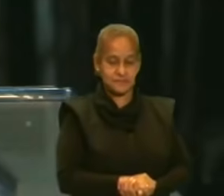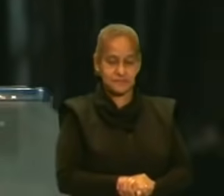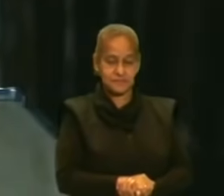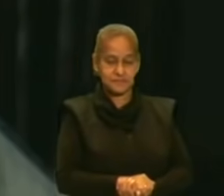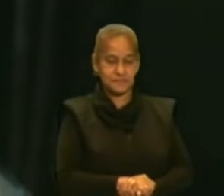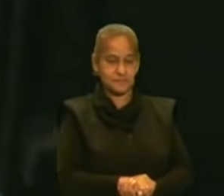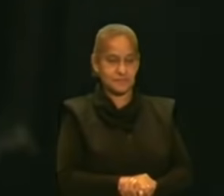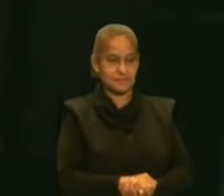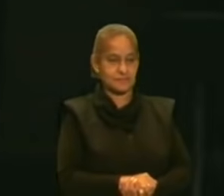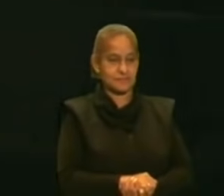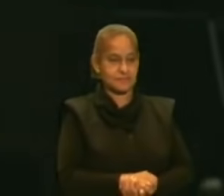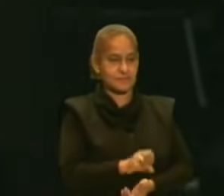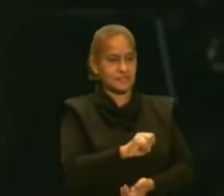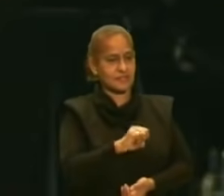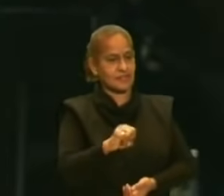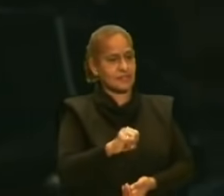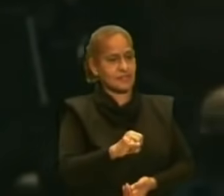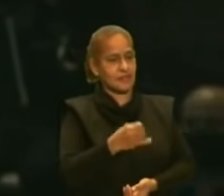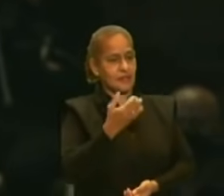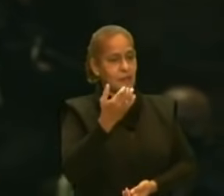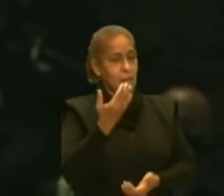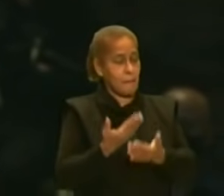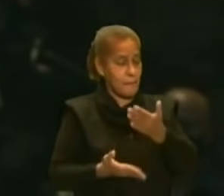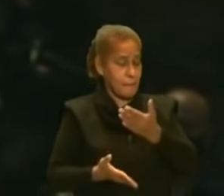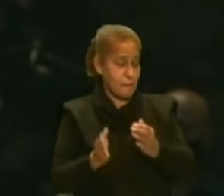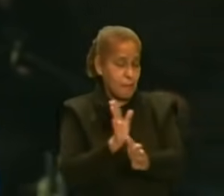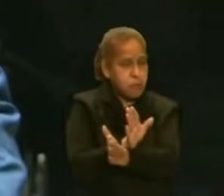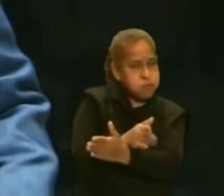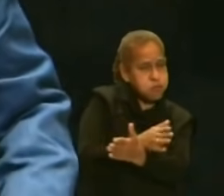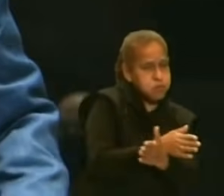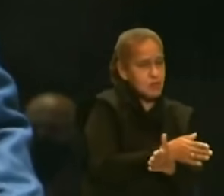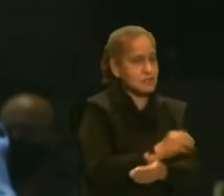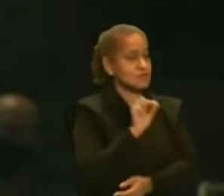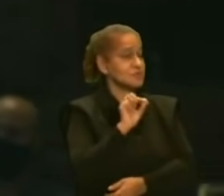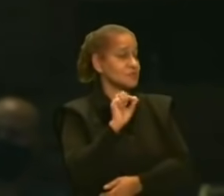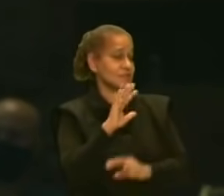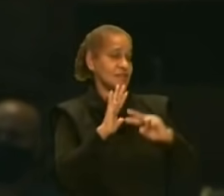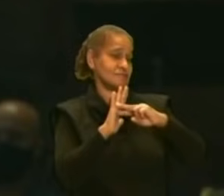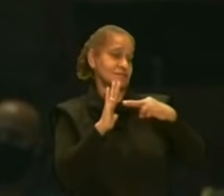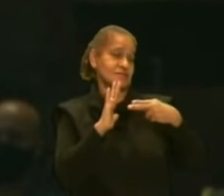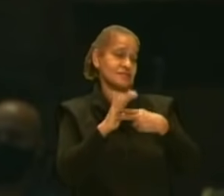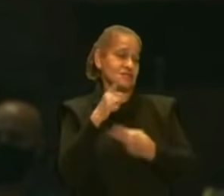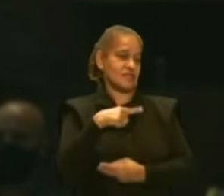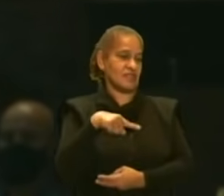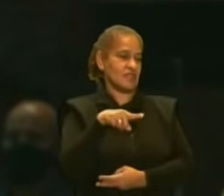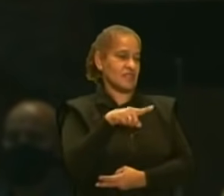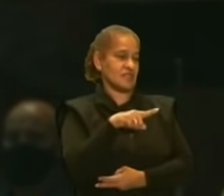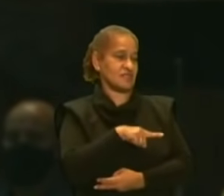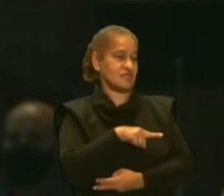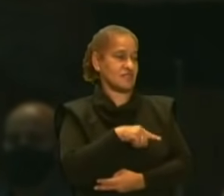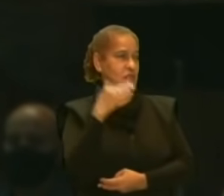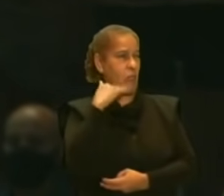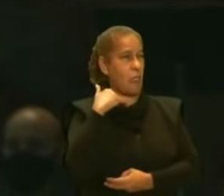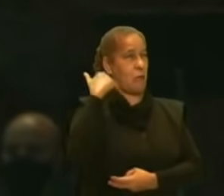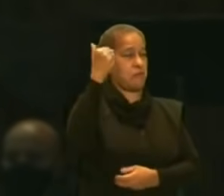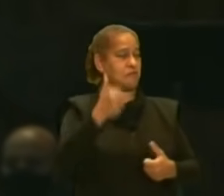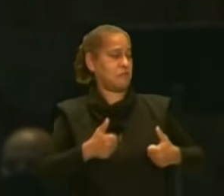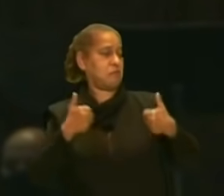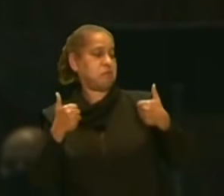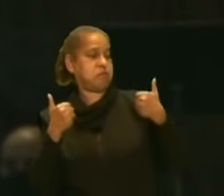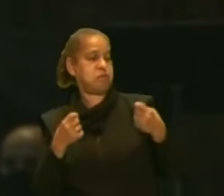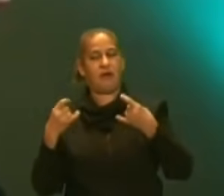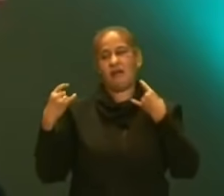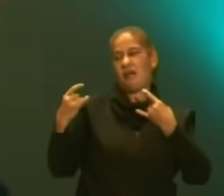E que estar perdido, às vezes significa que a gente se acha o máximo, que sabe